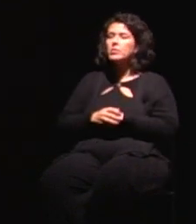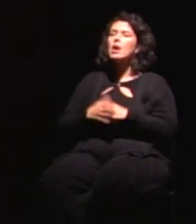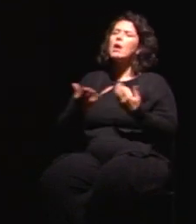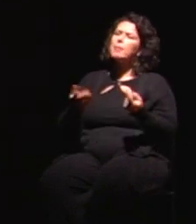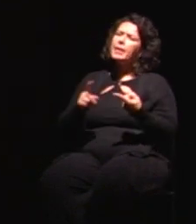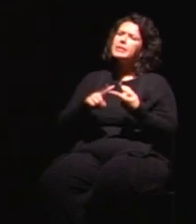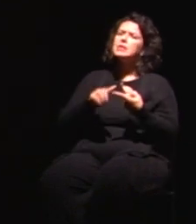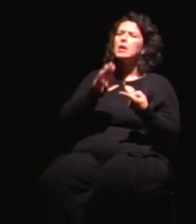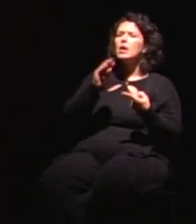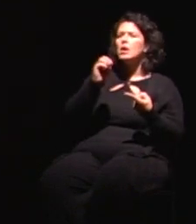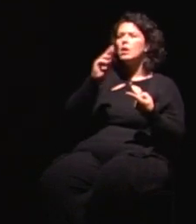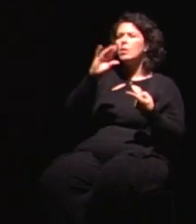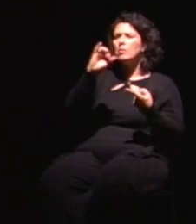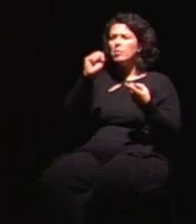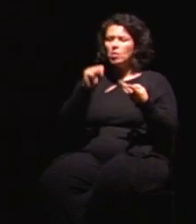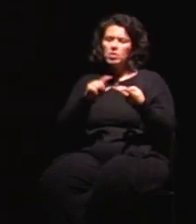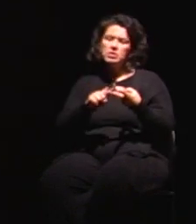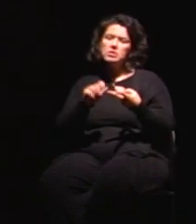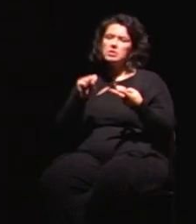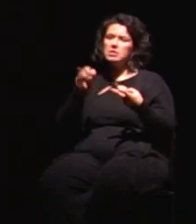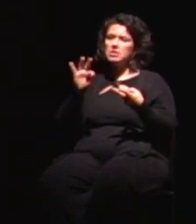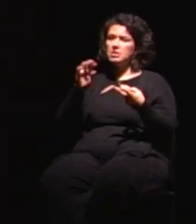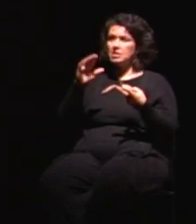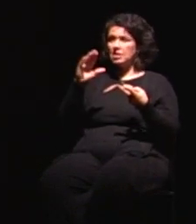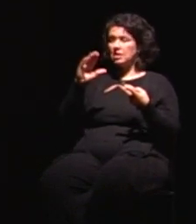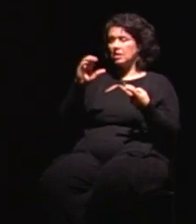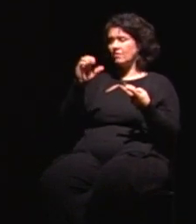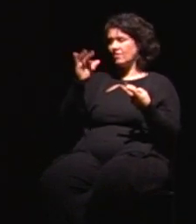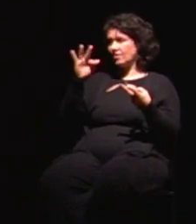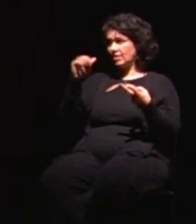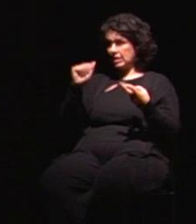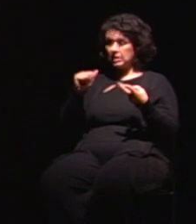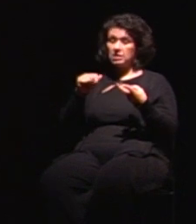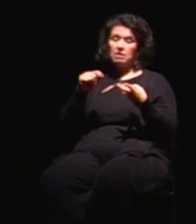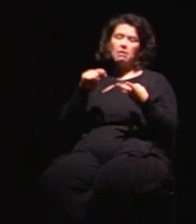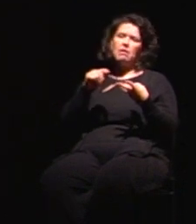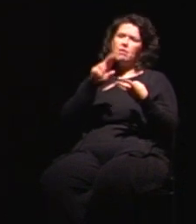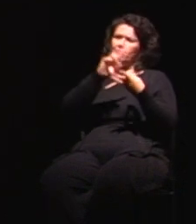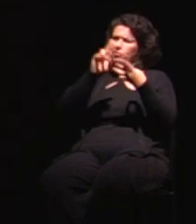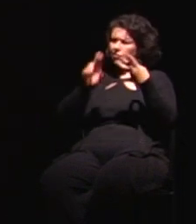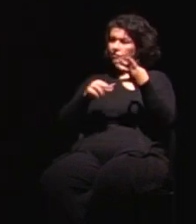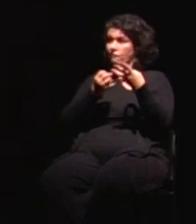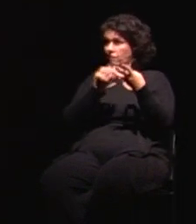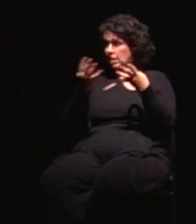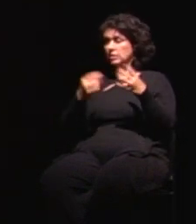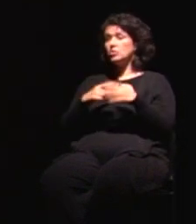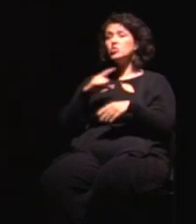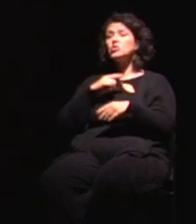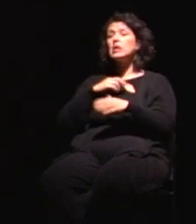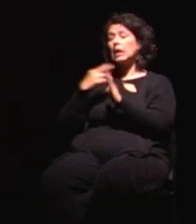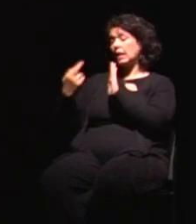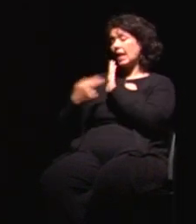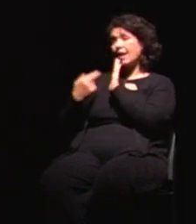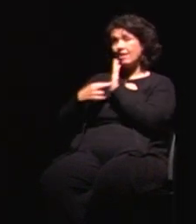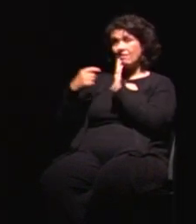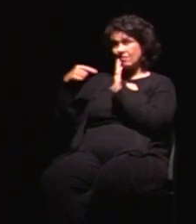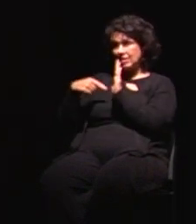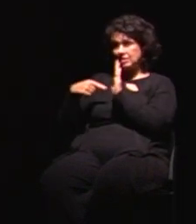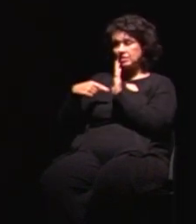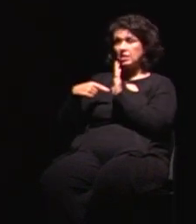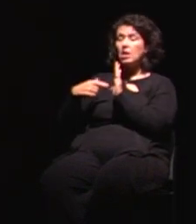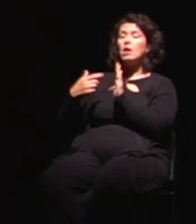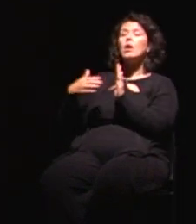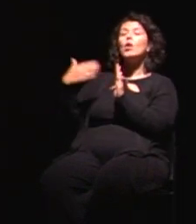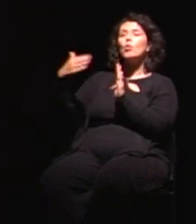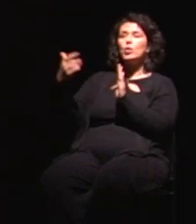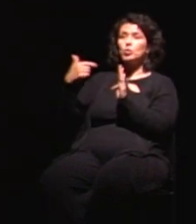Abril e tantos fotógrafos de São Paulo tinham na revista Fotótica, quando Paulo Roberto Leandro, que já se foi,